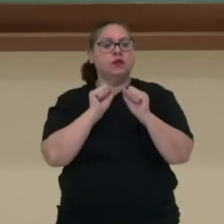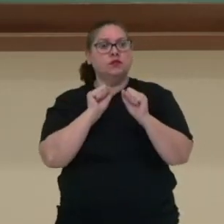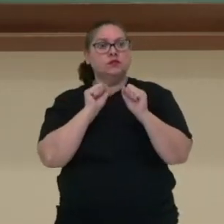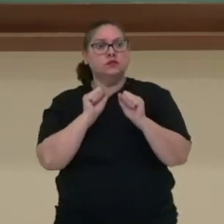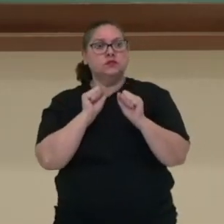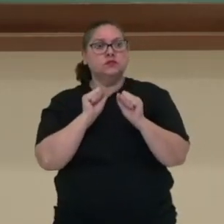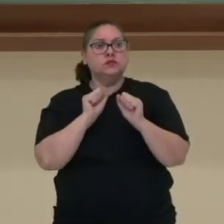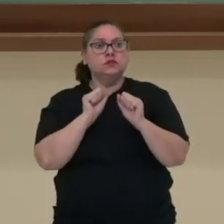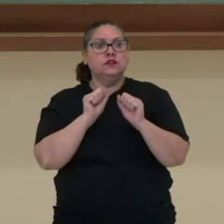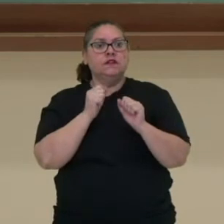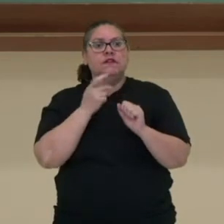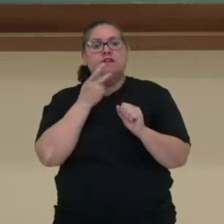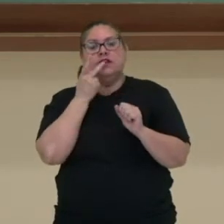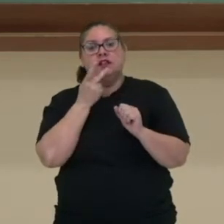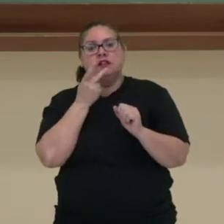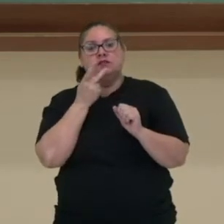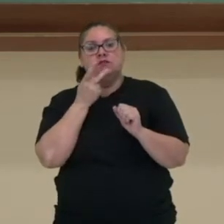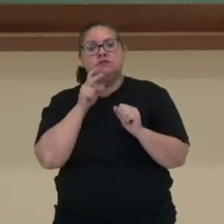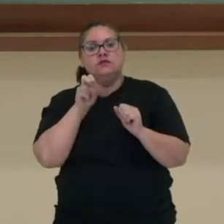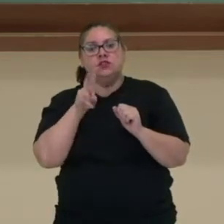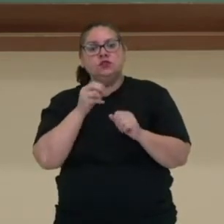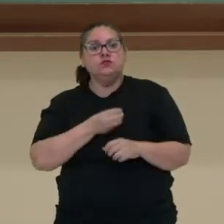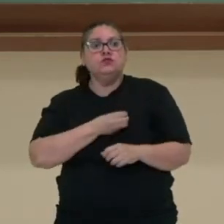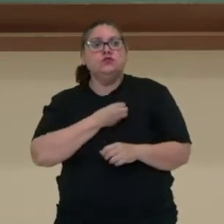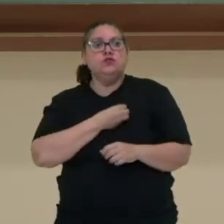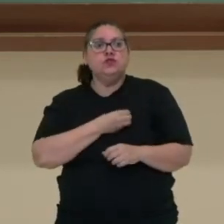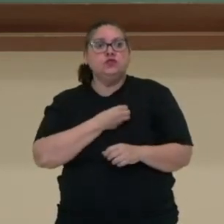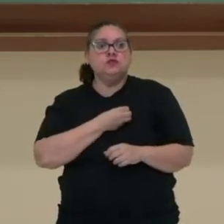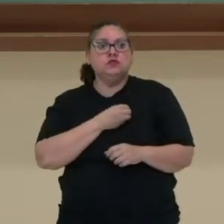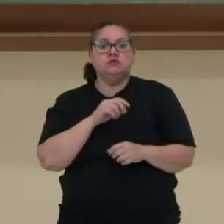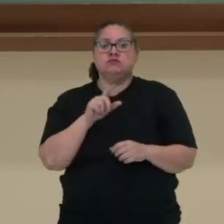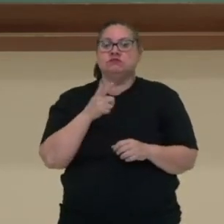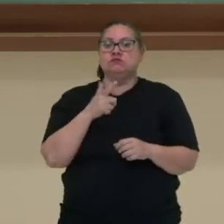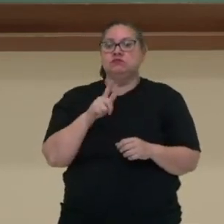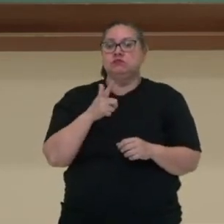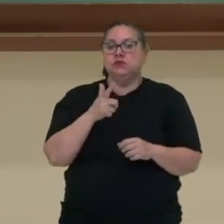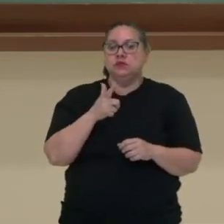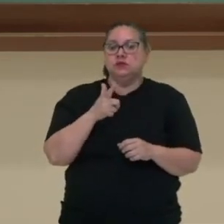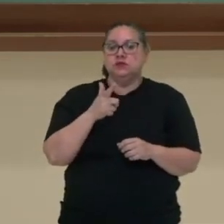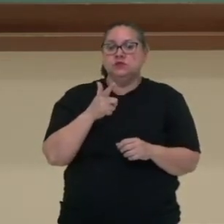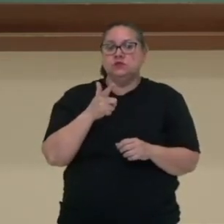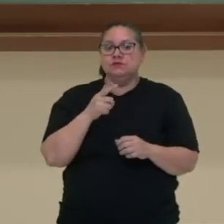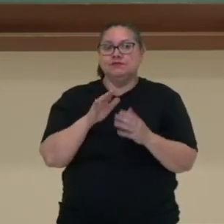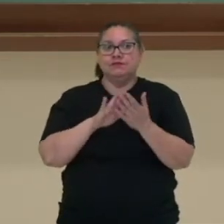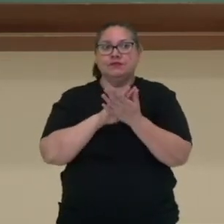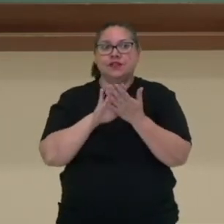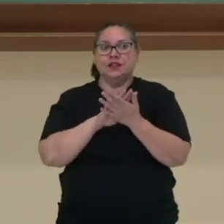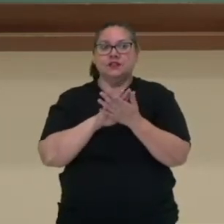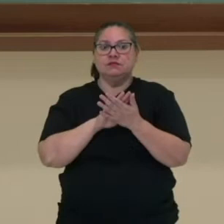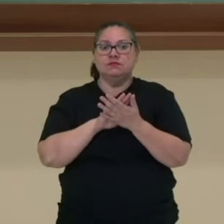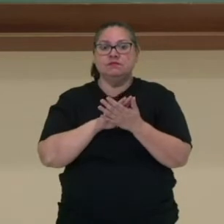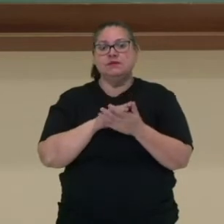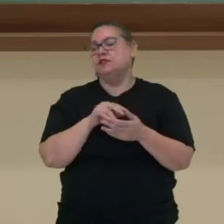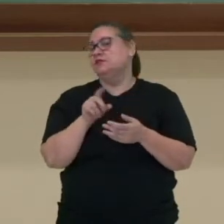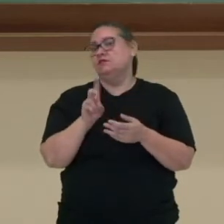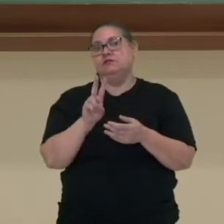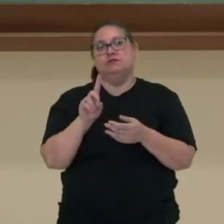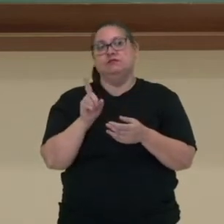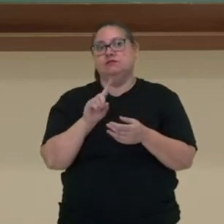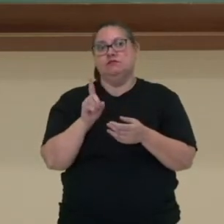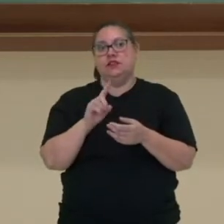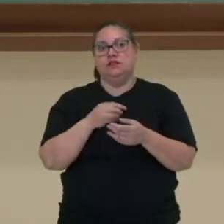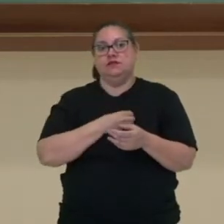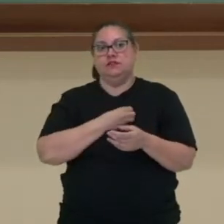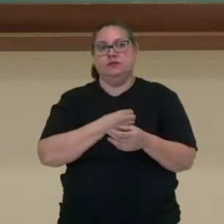possa considerar um ser vivo. Então, se nós não temos essas características, não vai ser considerado um